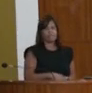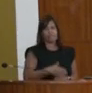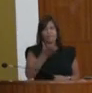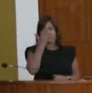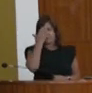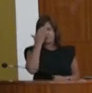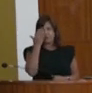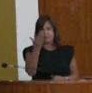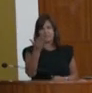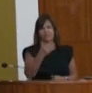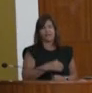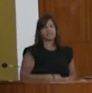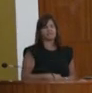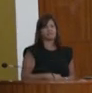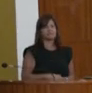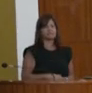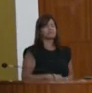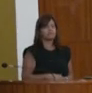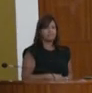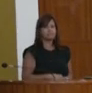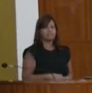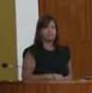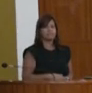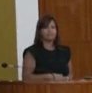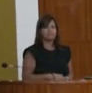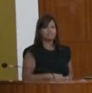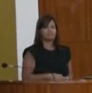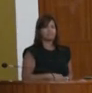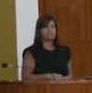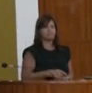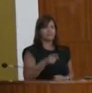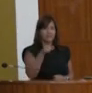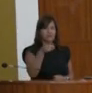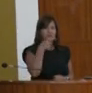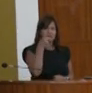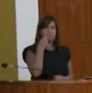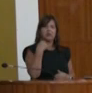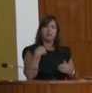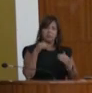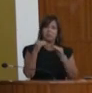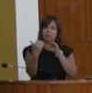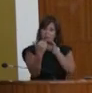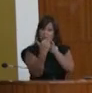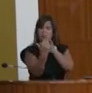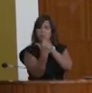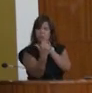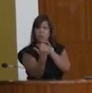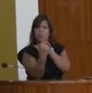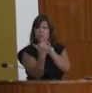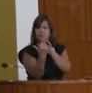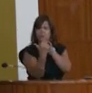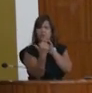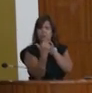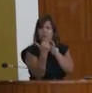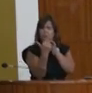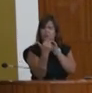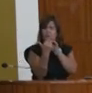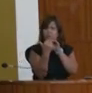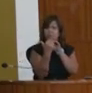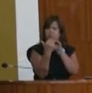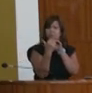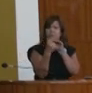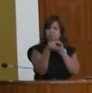Obrigado pelas suas palavras. Eu acho que algumas coisas que você falou, eu concordo, algumas eu não concordo, é uma